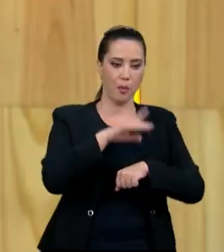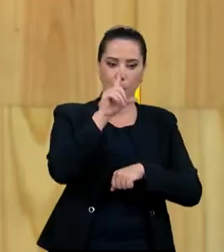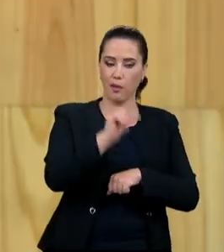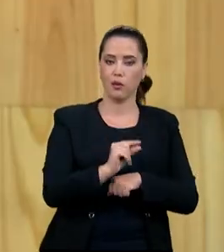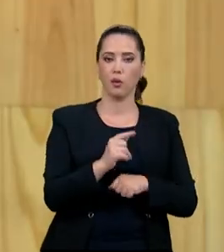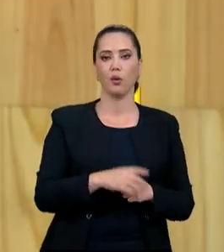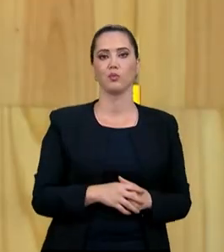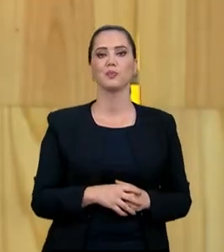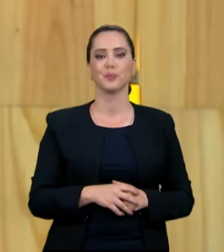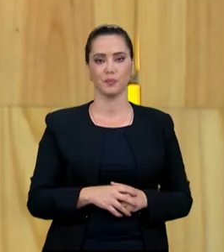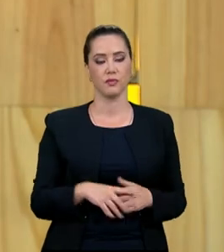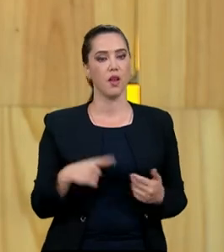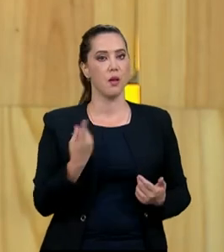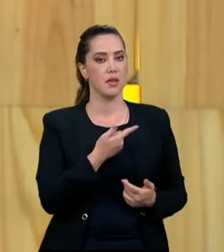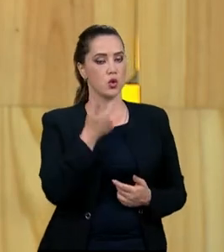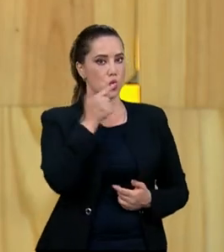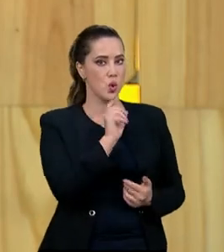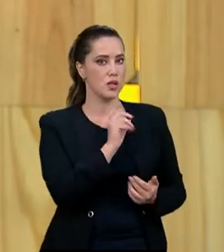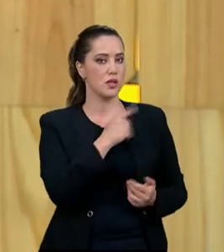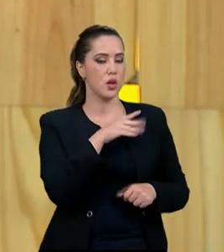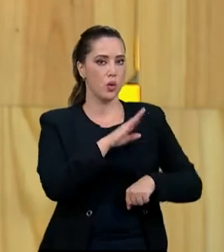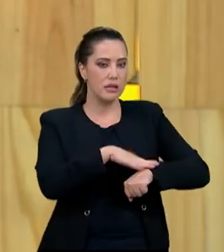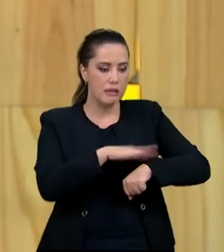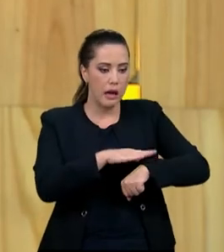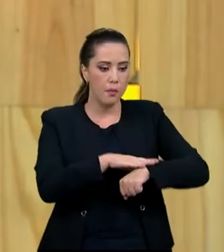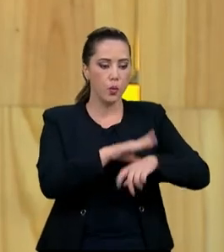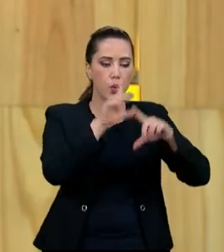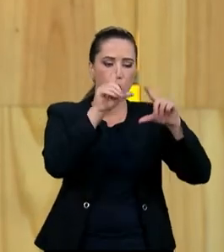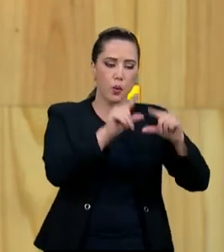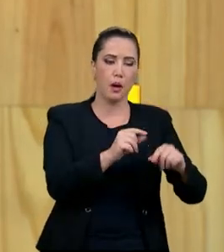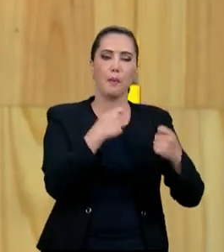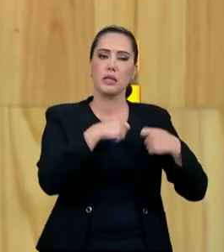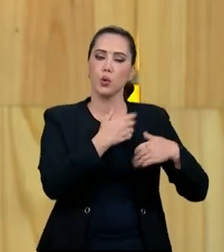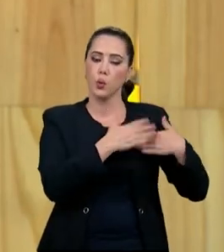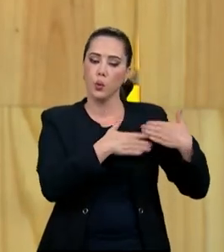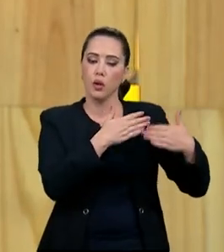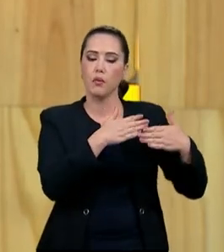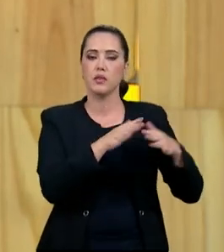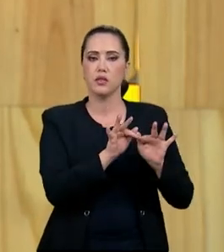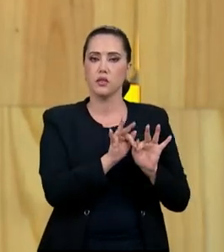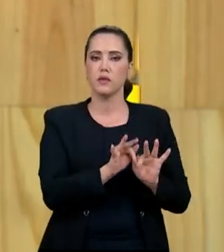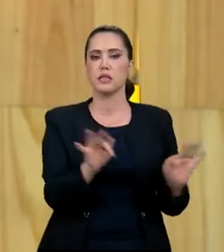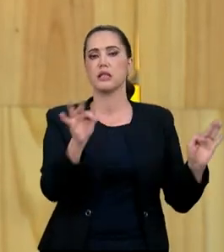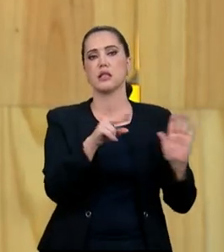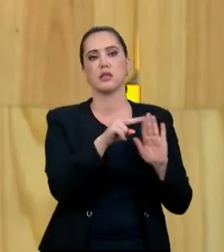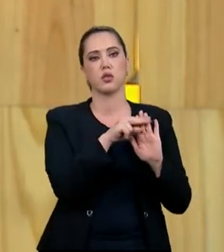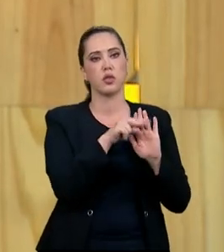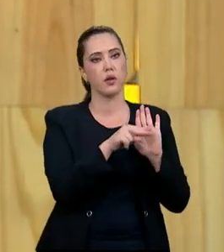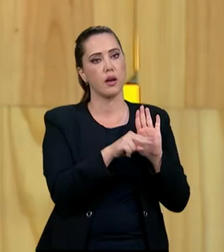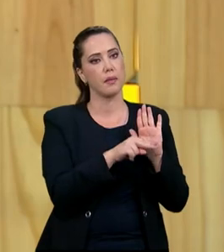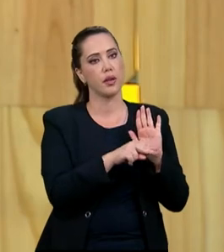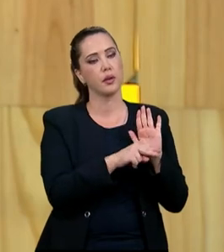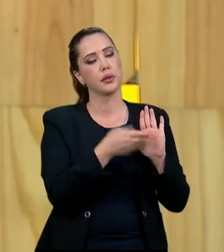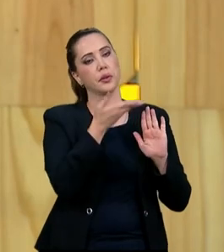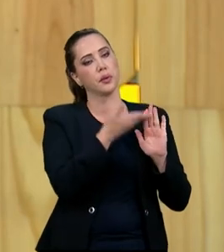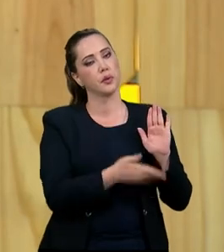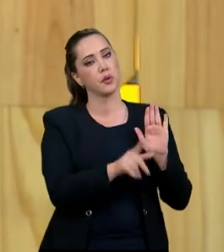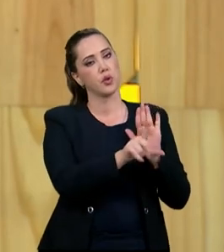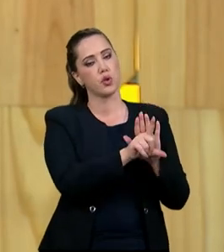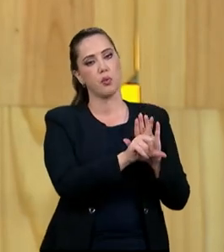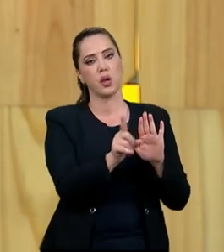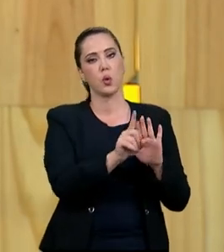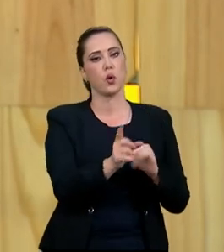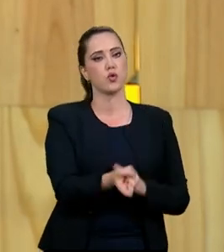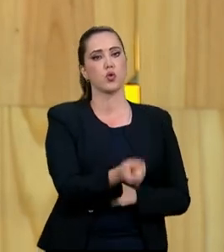para a gente chegar nessa marca, você teve todo um processo aí de facilitação regulatória, que não foi um